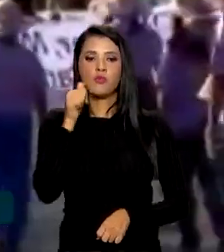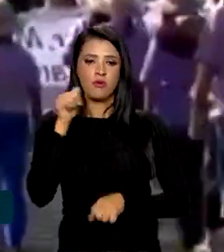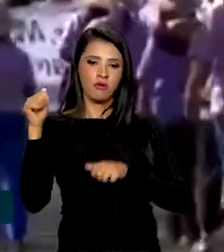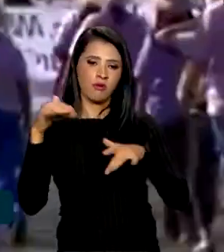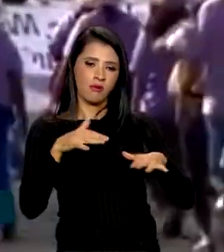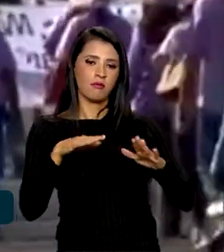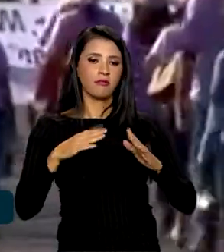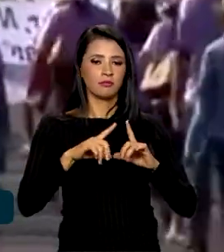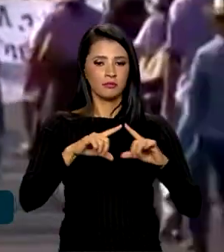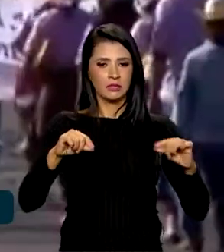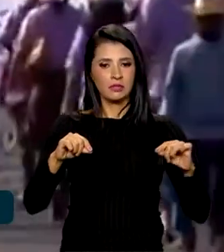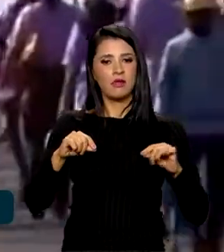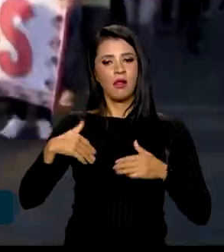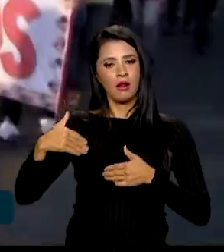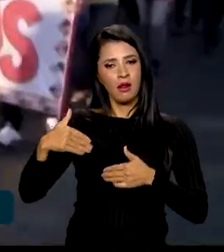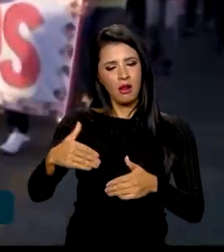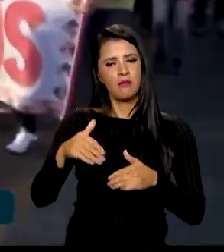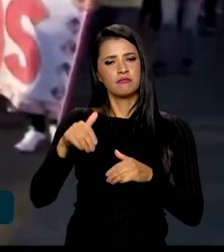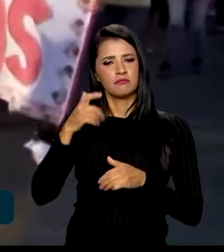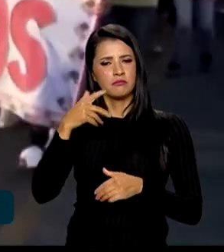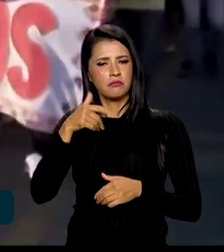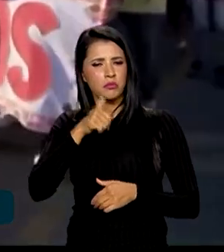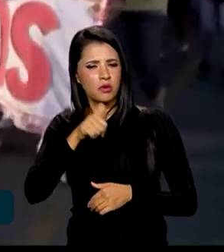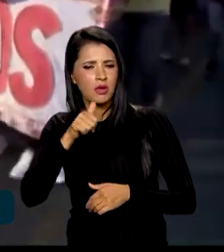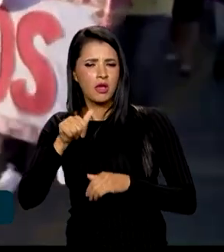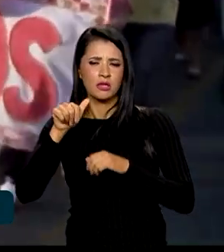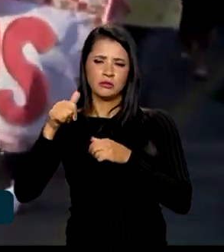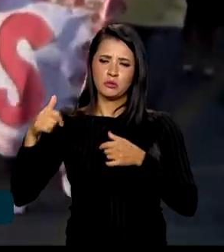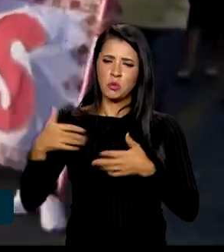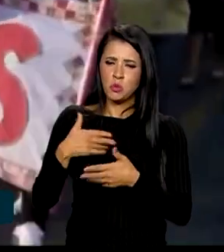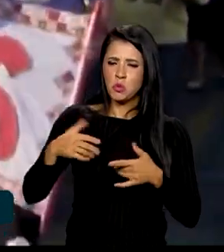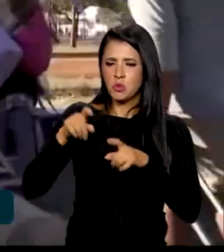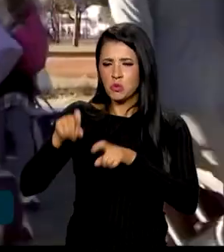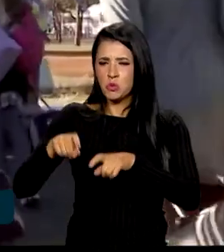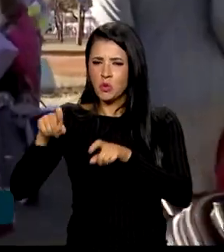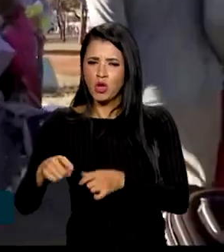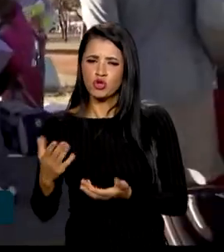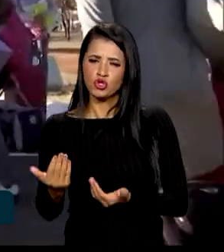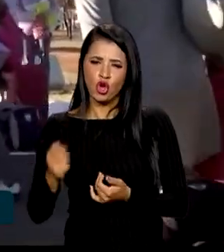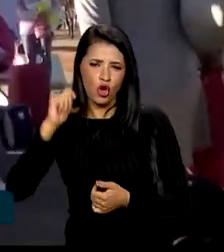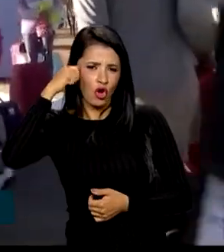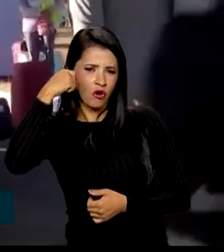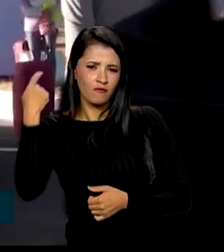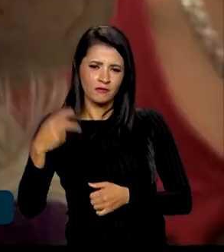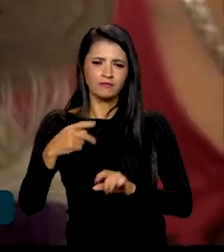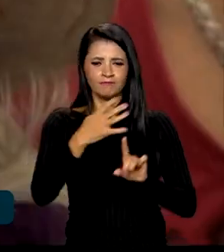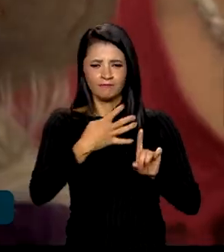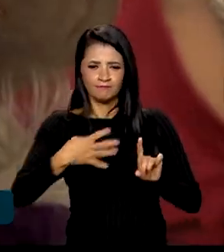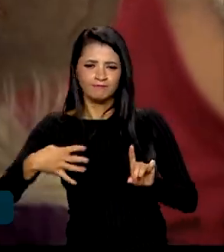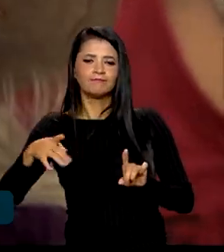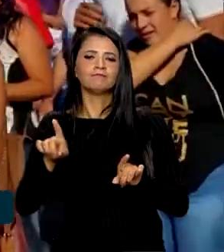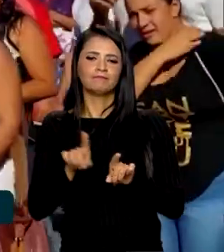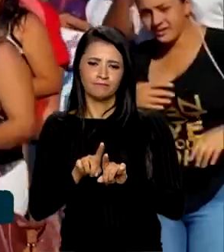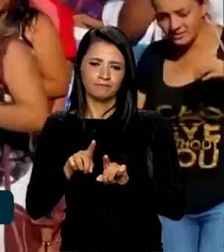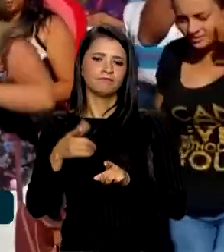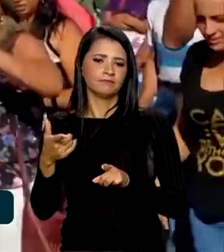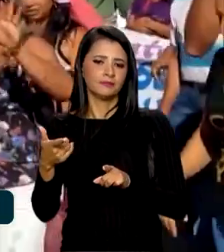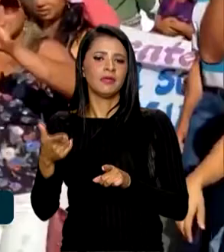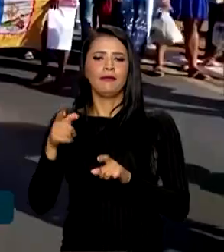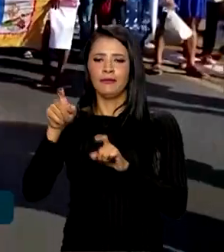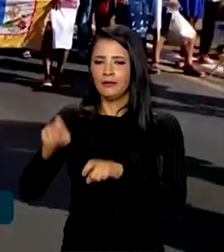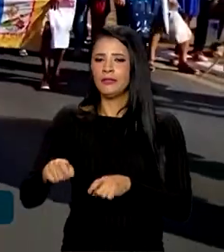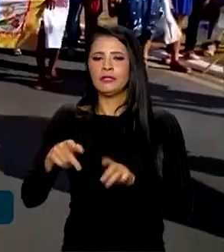então, milhares de mulheres rurais, urbanas, jovens, idosas, negras, da comunidade LGBTQIA+,